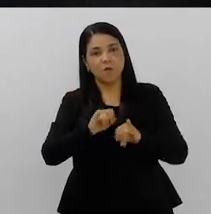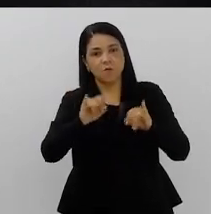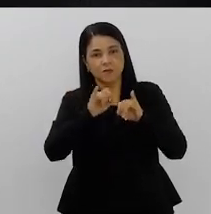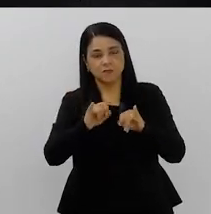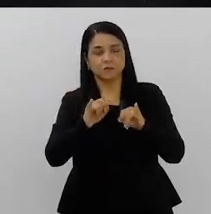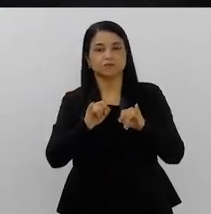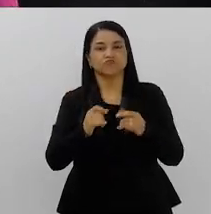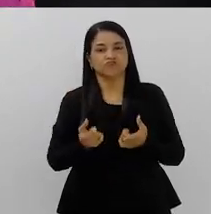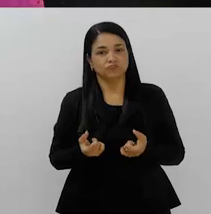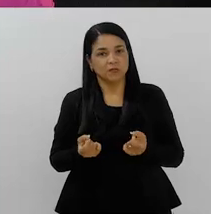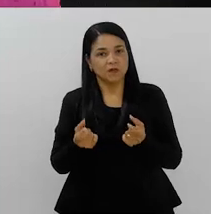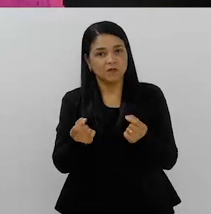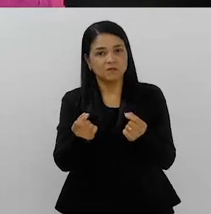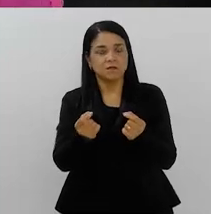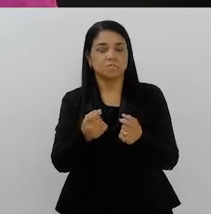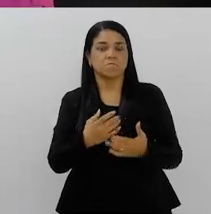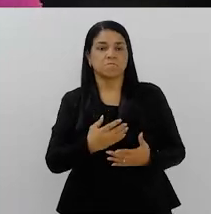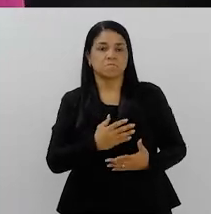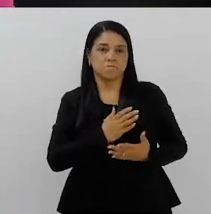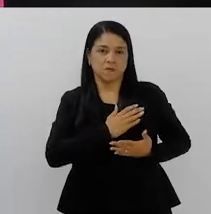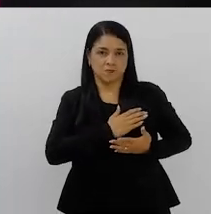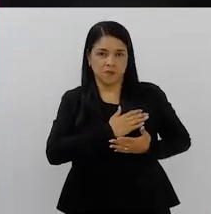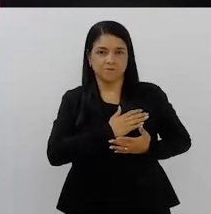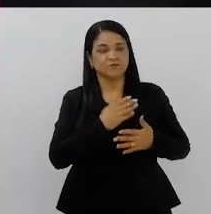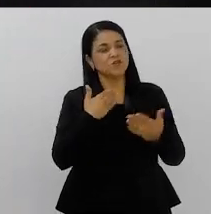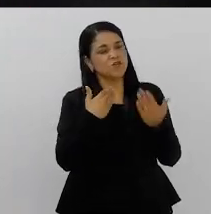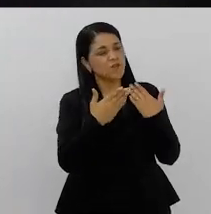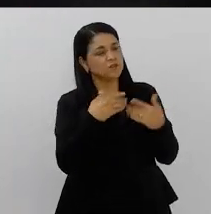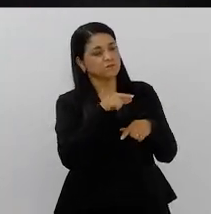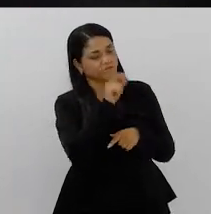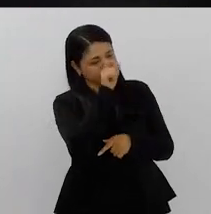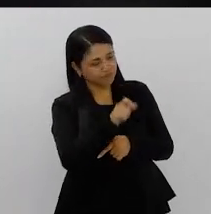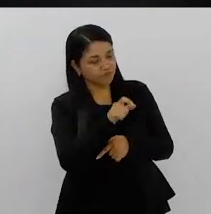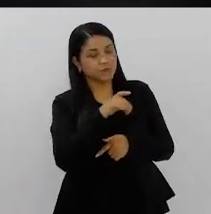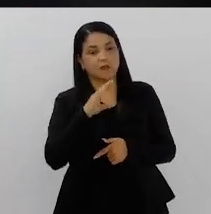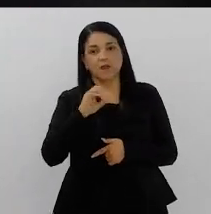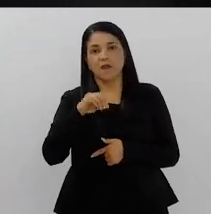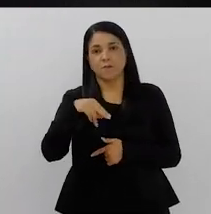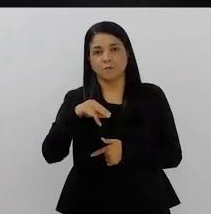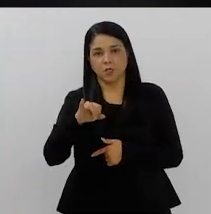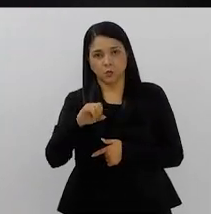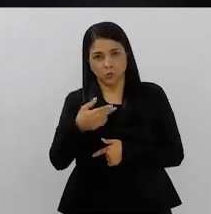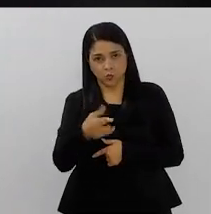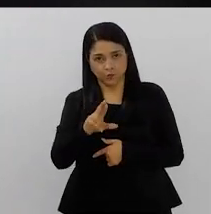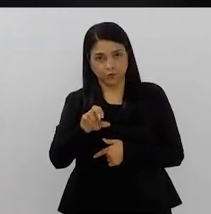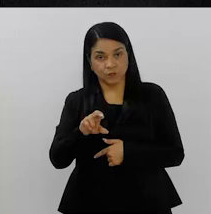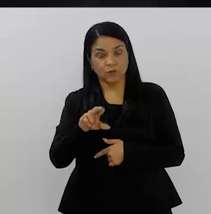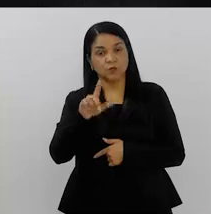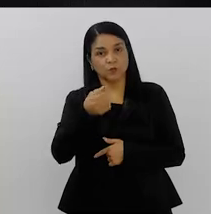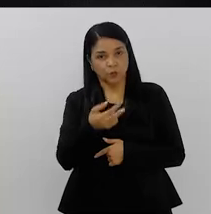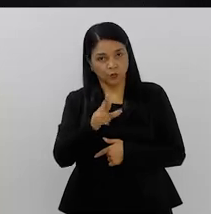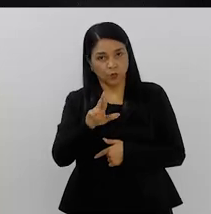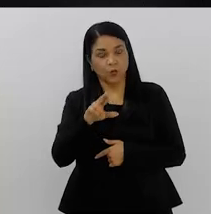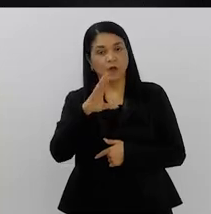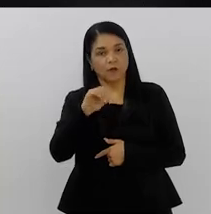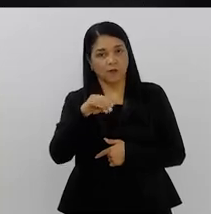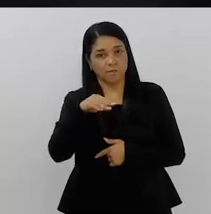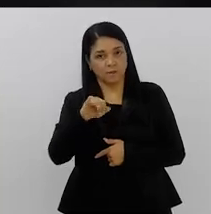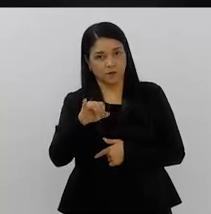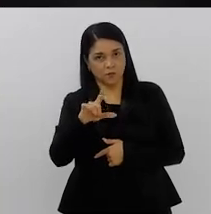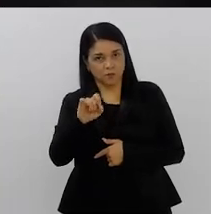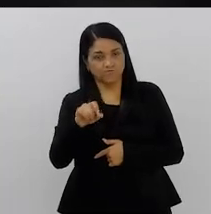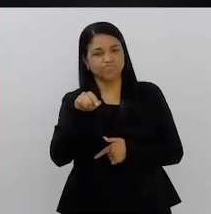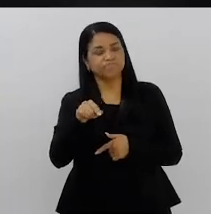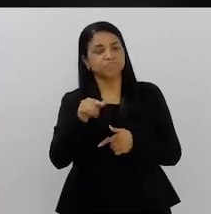acerca do câncer de mama então eu gostaria de começar com o senhor Dr Camilo qual a importância de um mês dedicado a